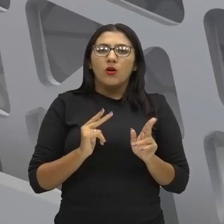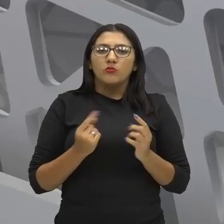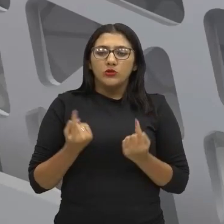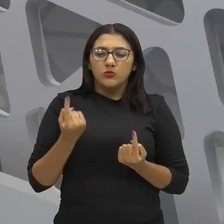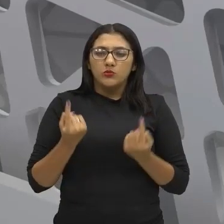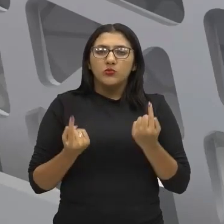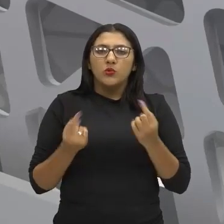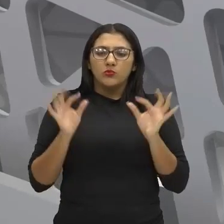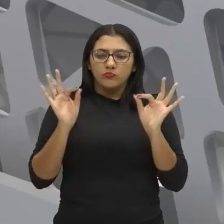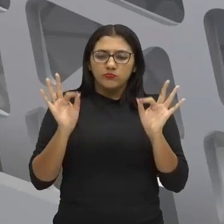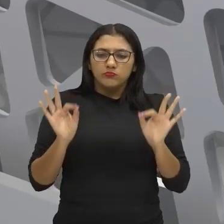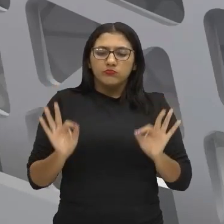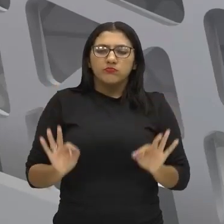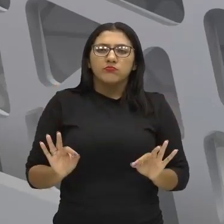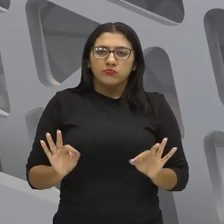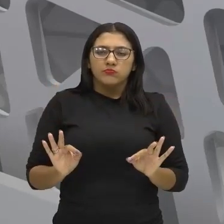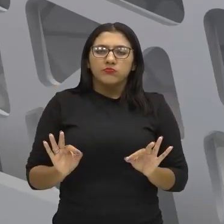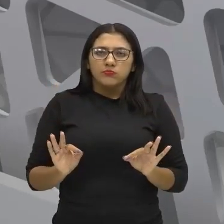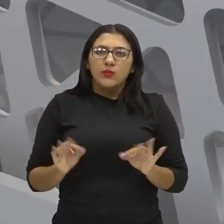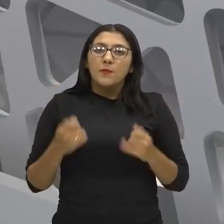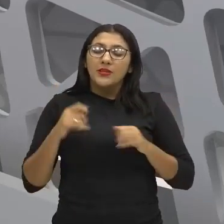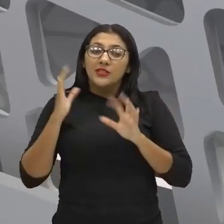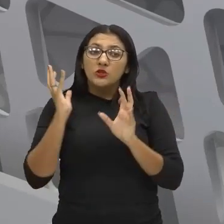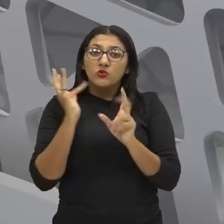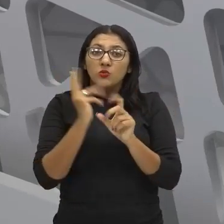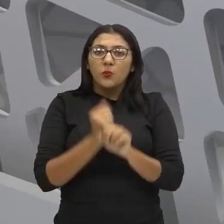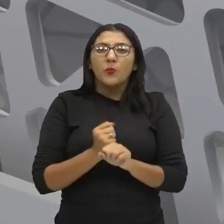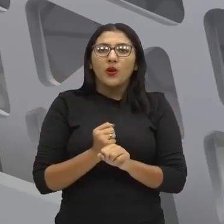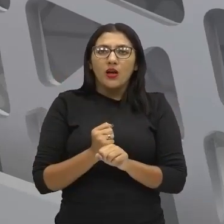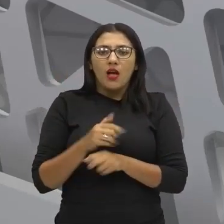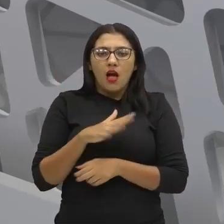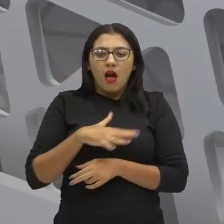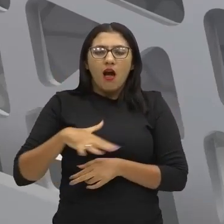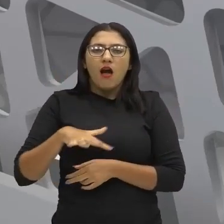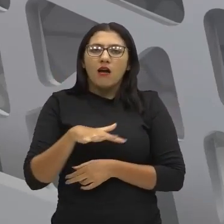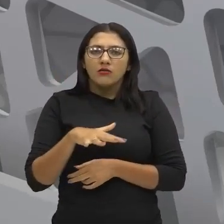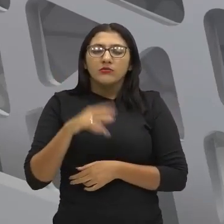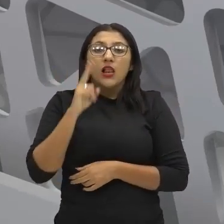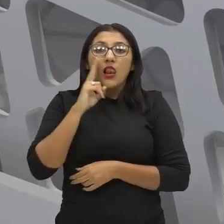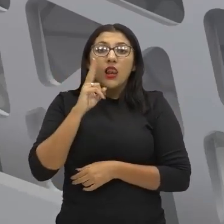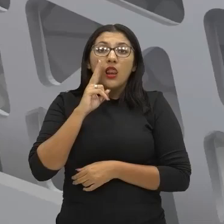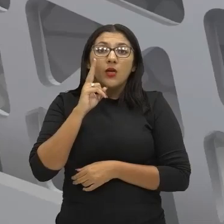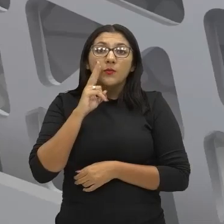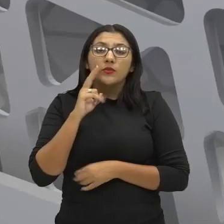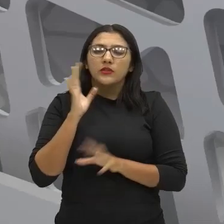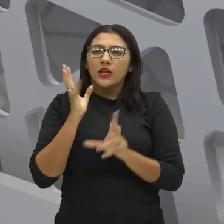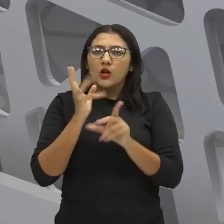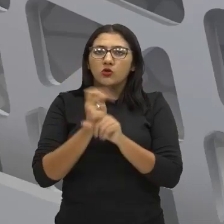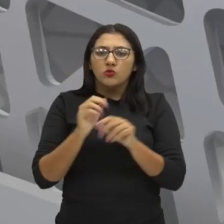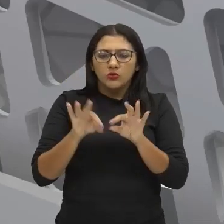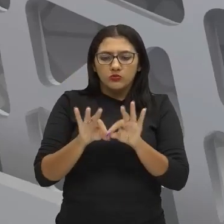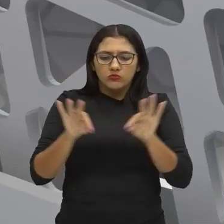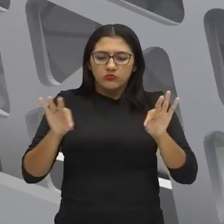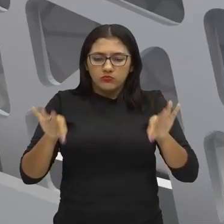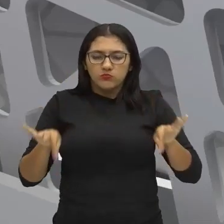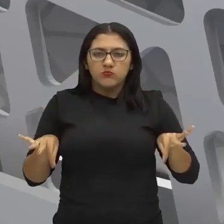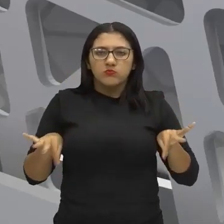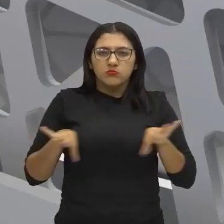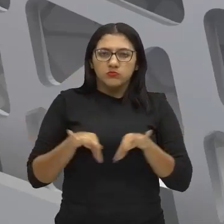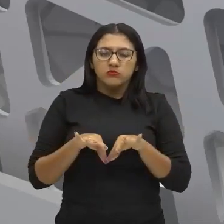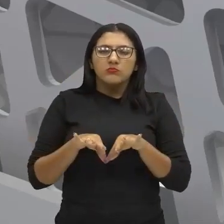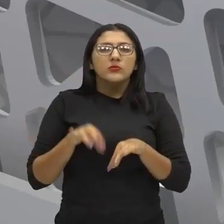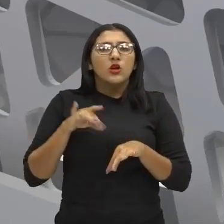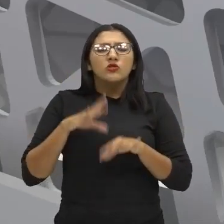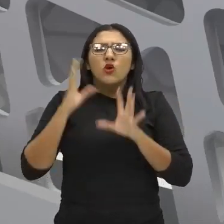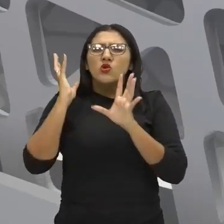o perímetro desse campo de futebol dessa comunidade. Lembrando que o perímetro é a soma dos lados da figura. Então, basta